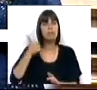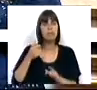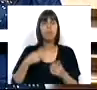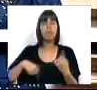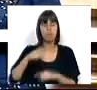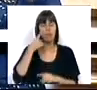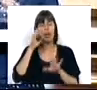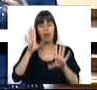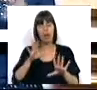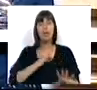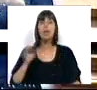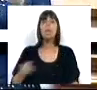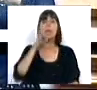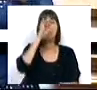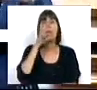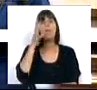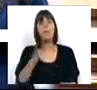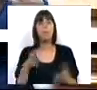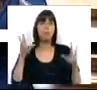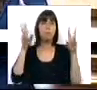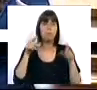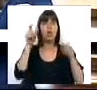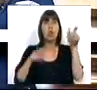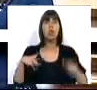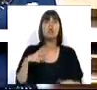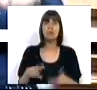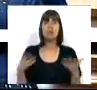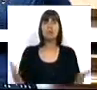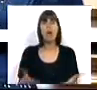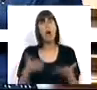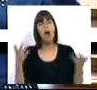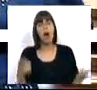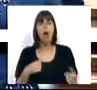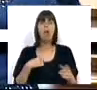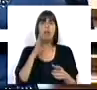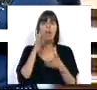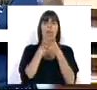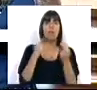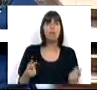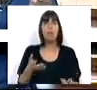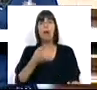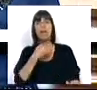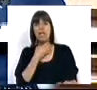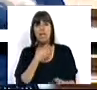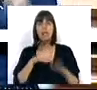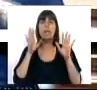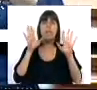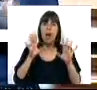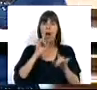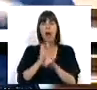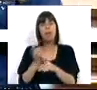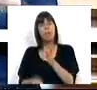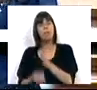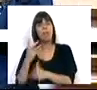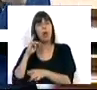nós, repare, Sr. Primeiro-Ministro, o Sr. Primeiro-Ministro dita aos portugueses que estávamos a resolver uma crise, mas estamos a